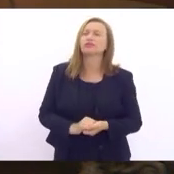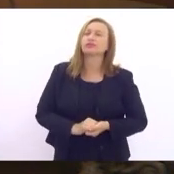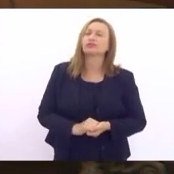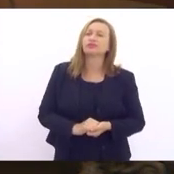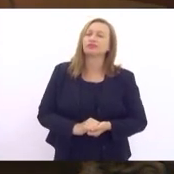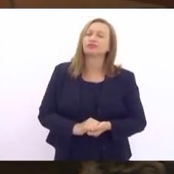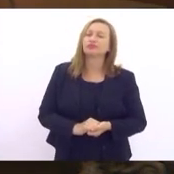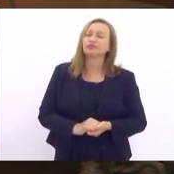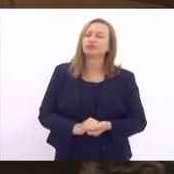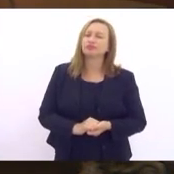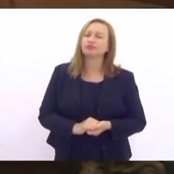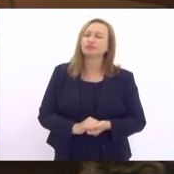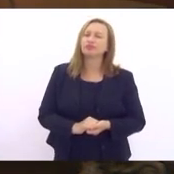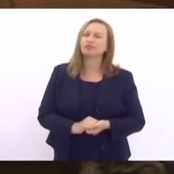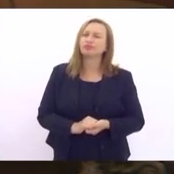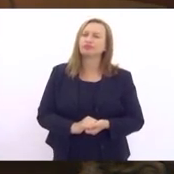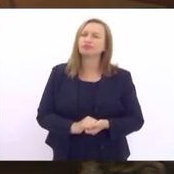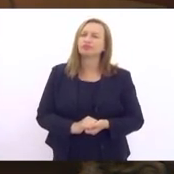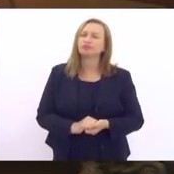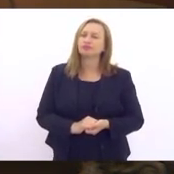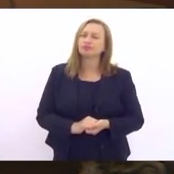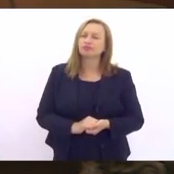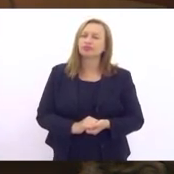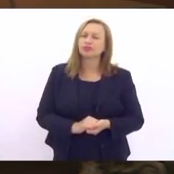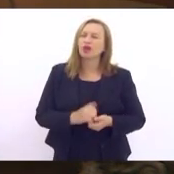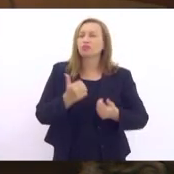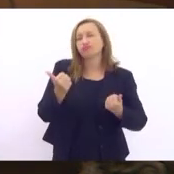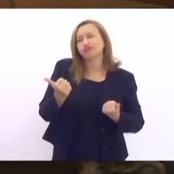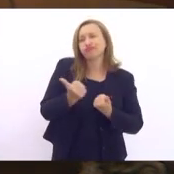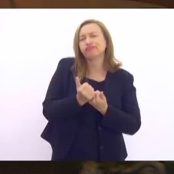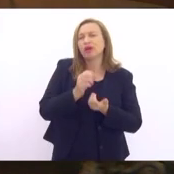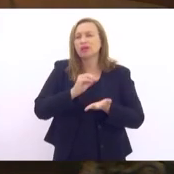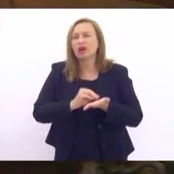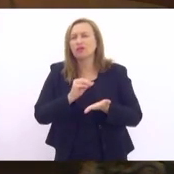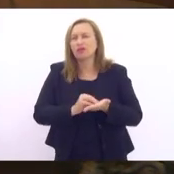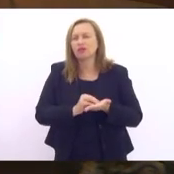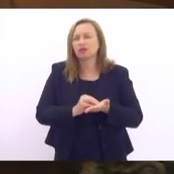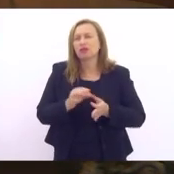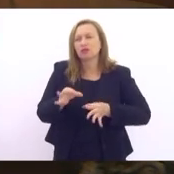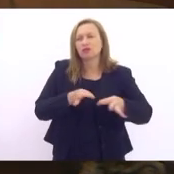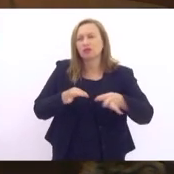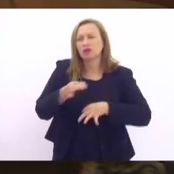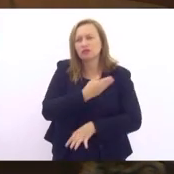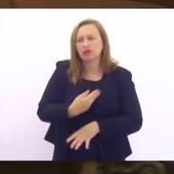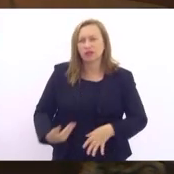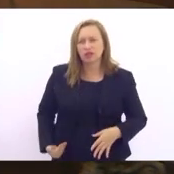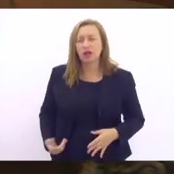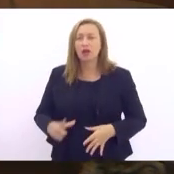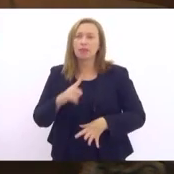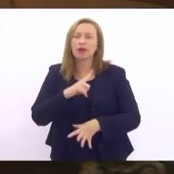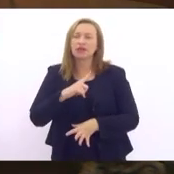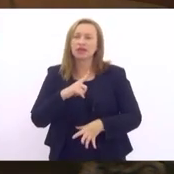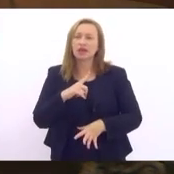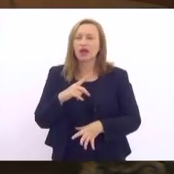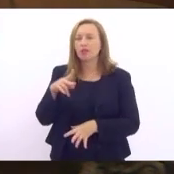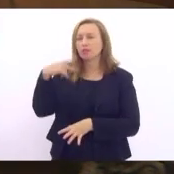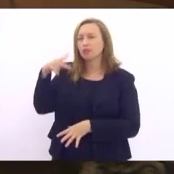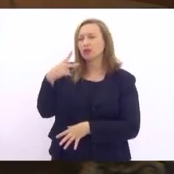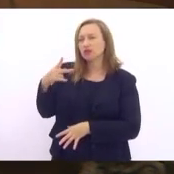na presença de um programa federal para ter a sua política habitacional ou não, o que é um